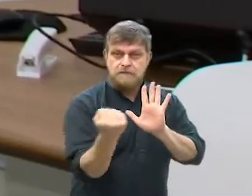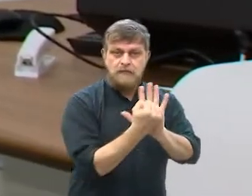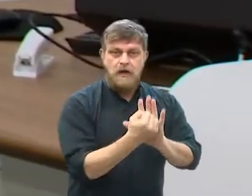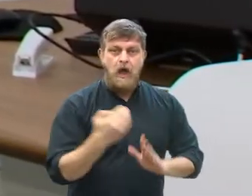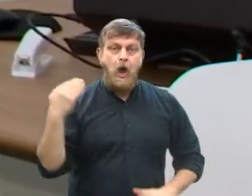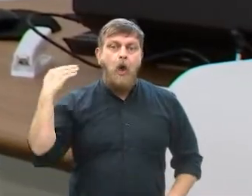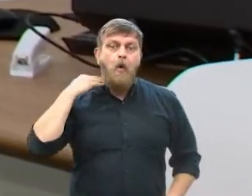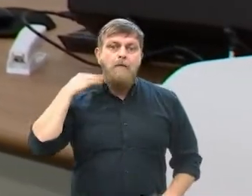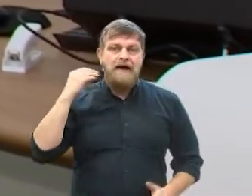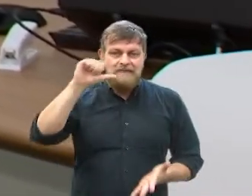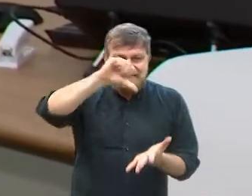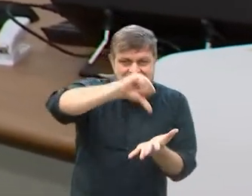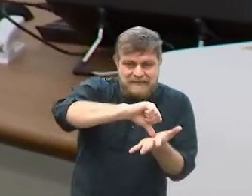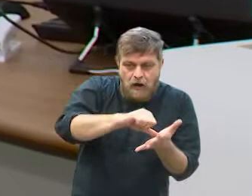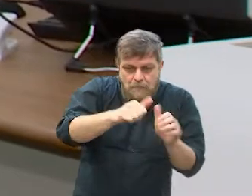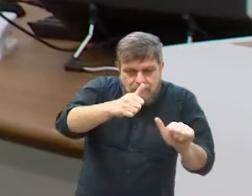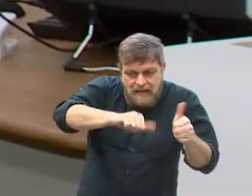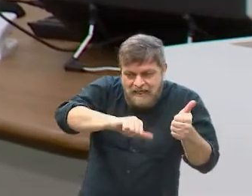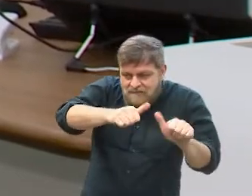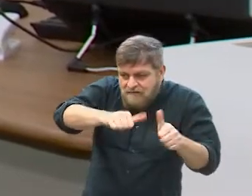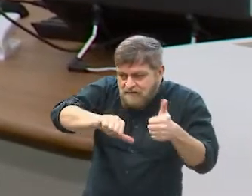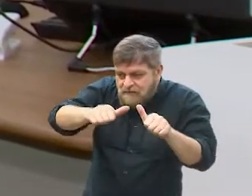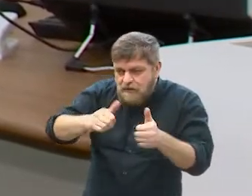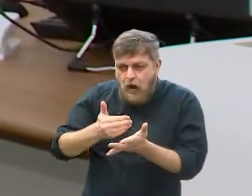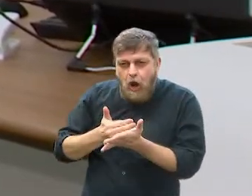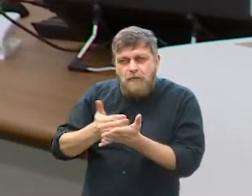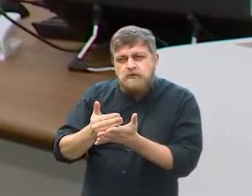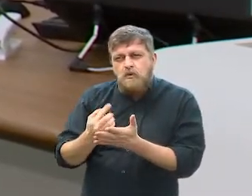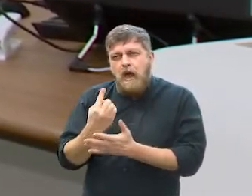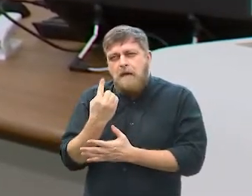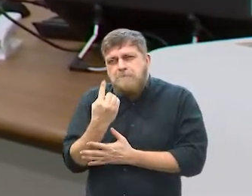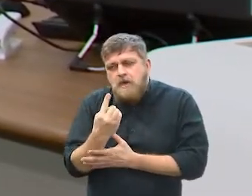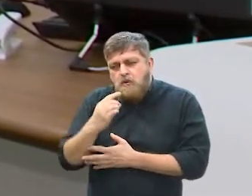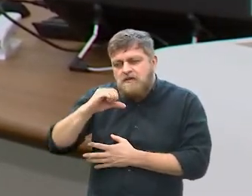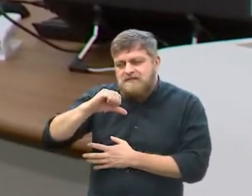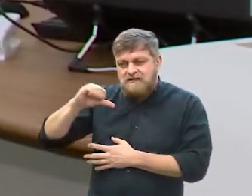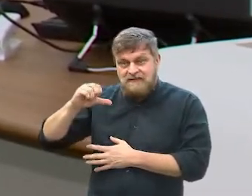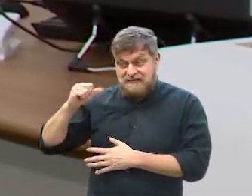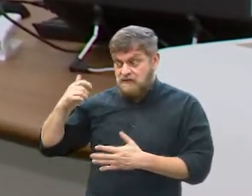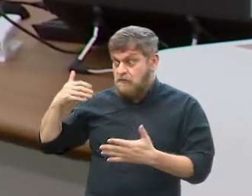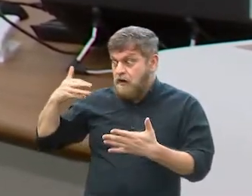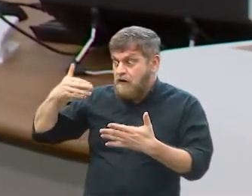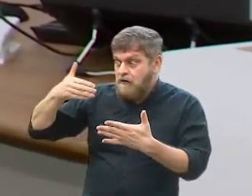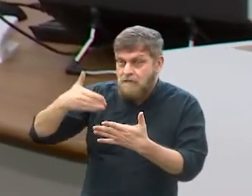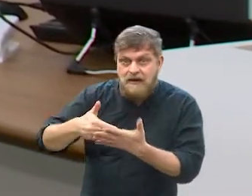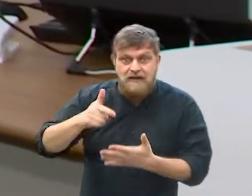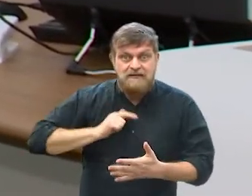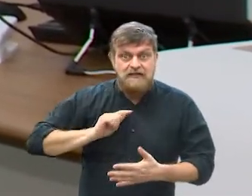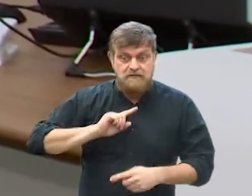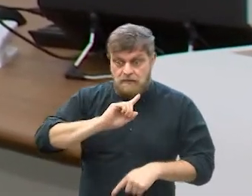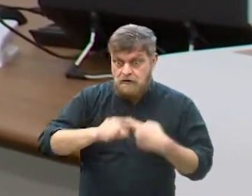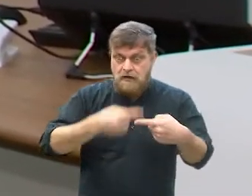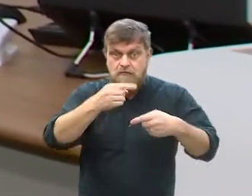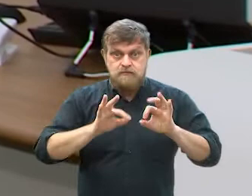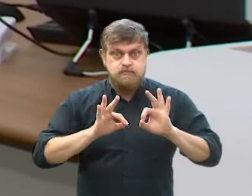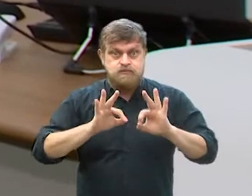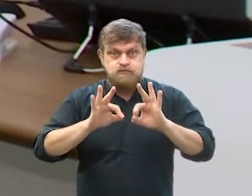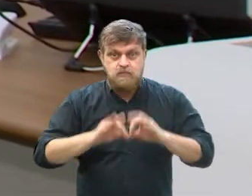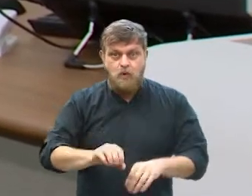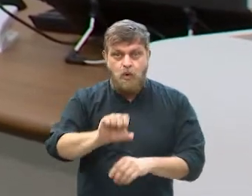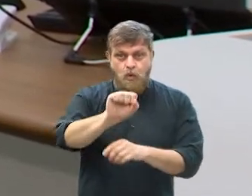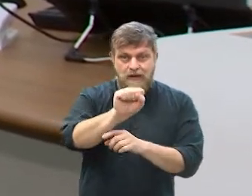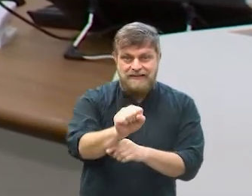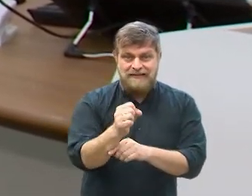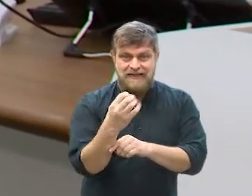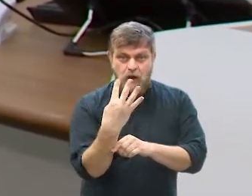Central faz a análise, que começou em 1995, teve um resultado líquido positivo de